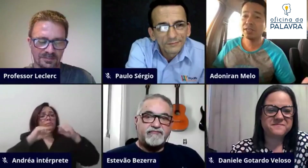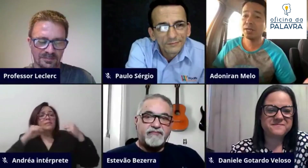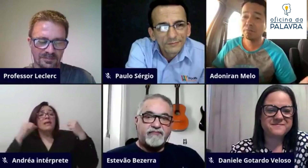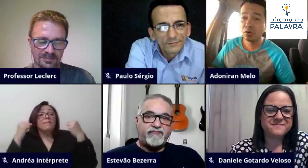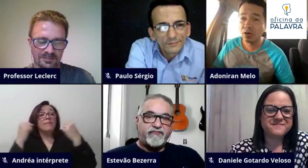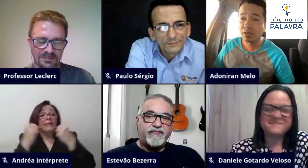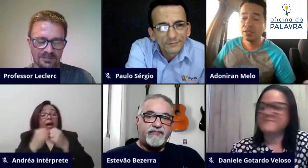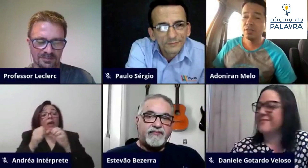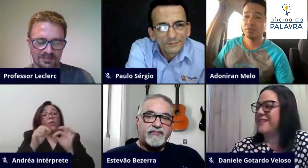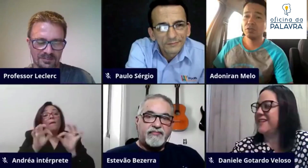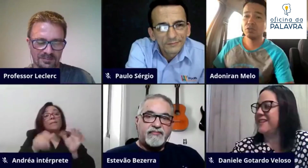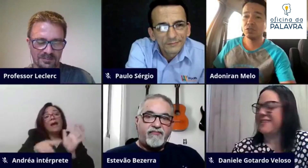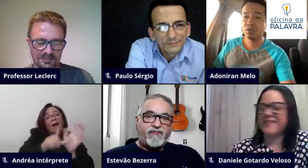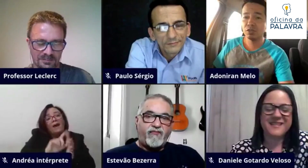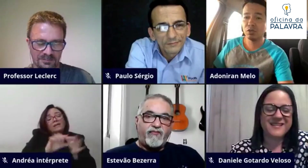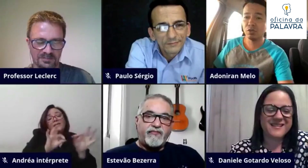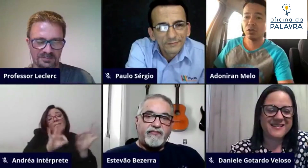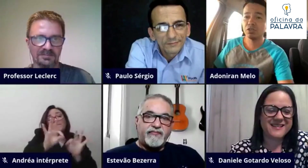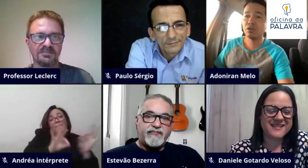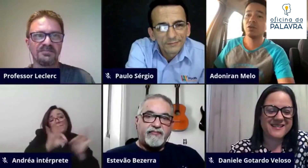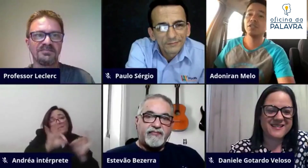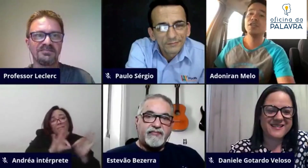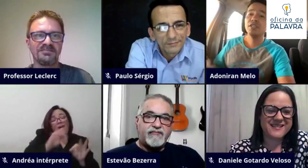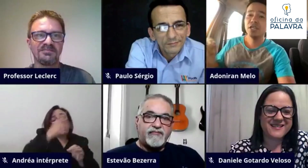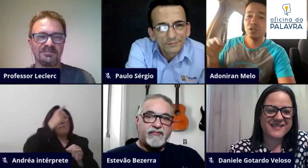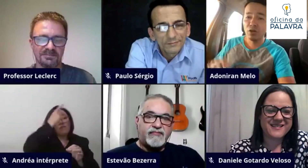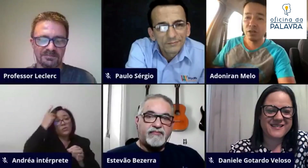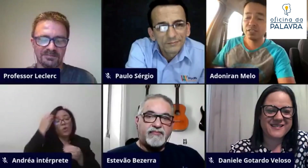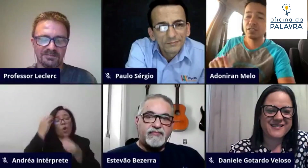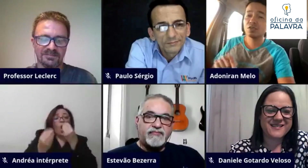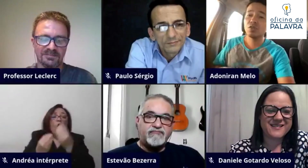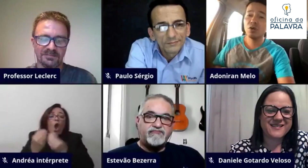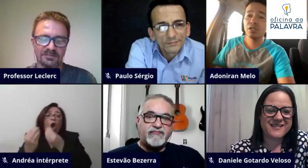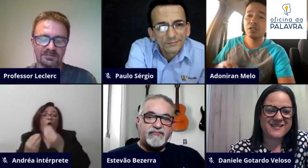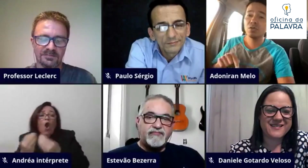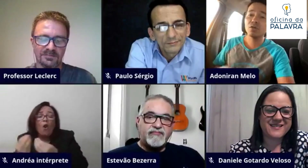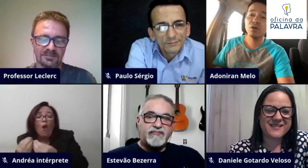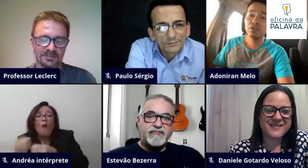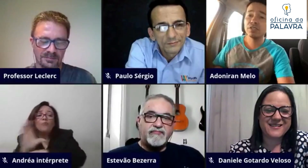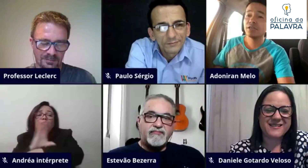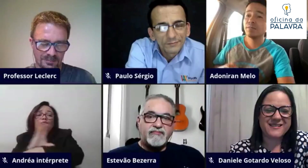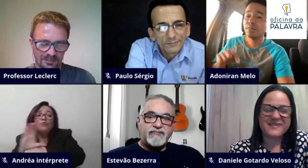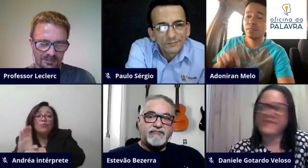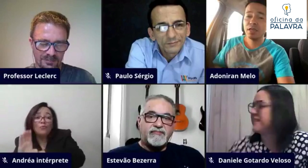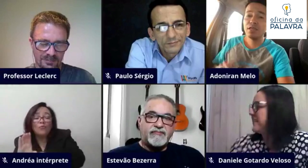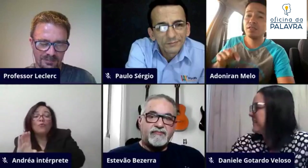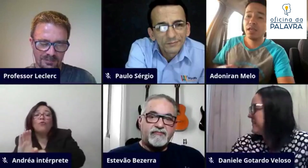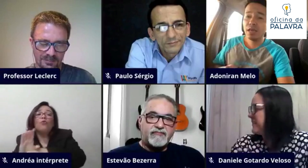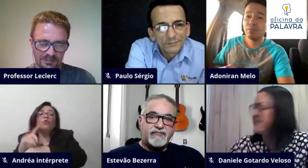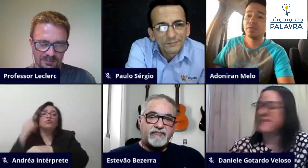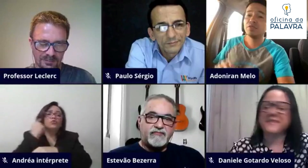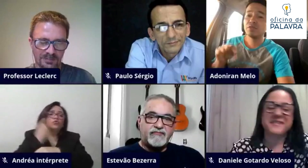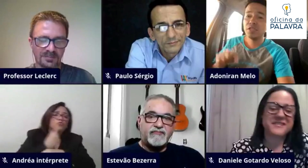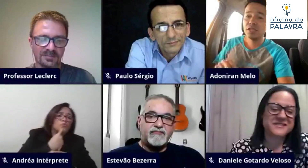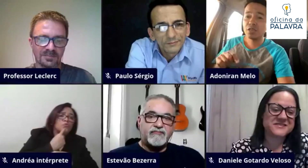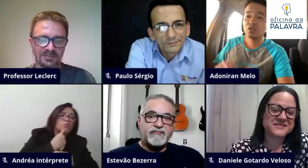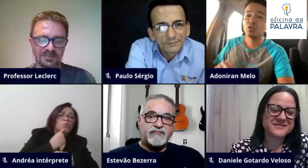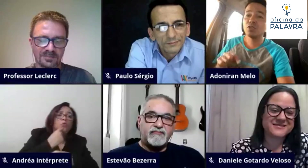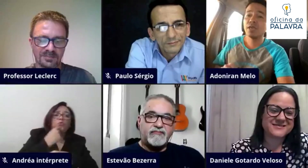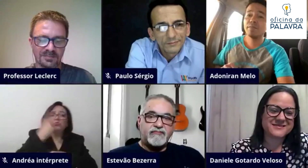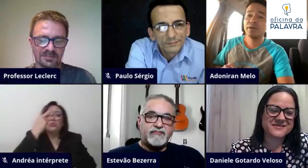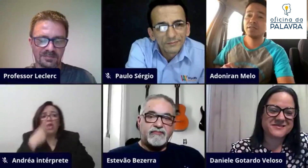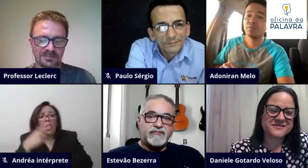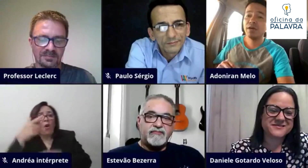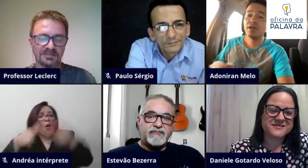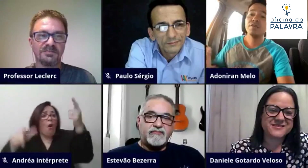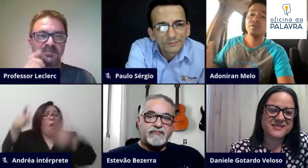uma propaganda boa para a instituição teológica? Olha, na nossa escola teológica tem intérprete. Você que é